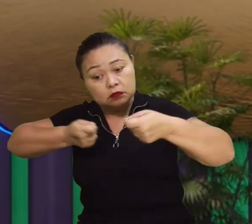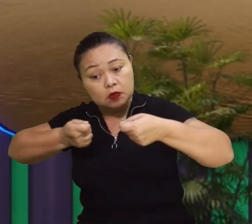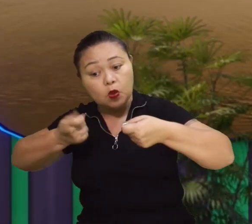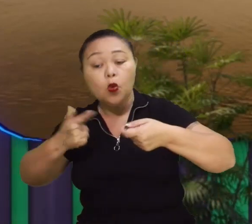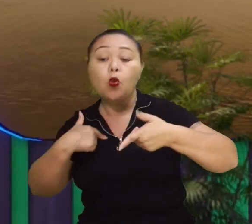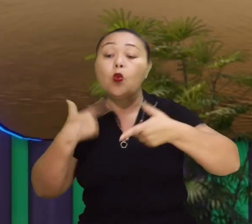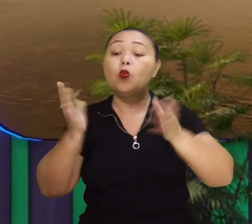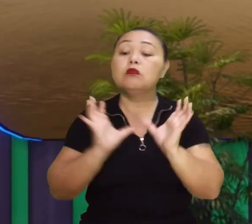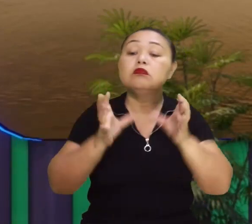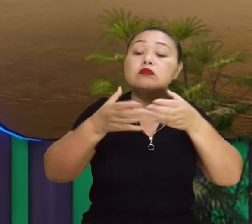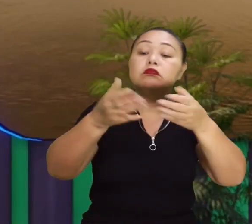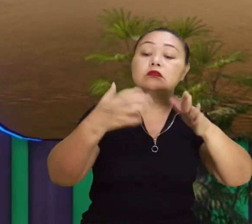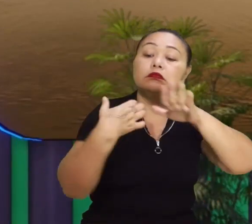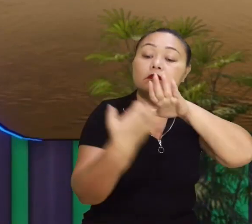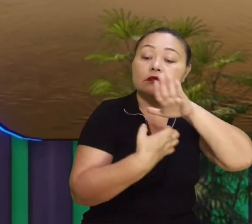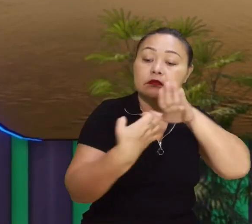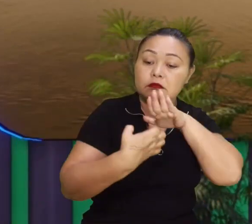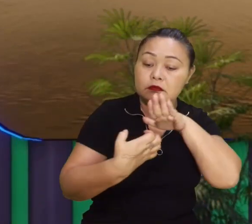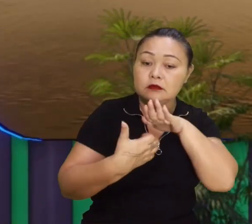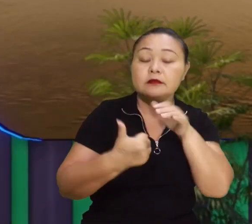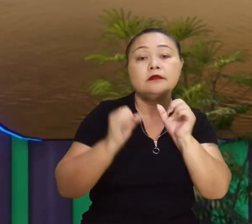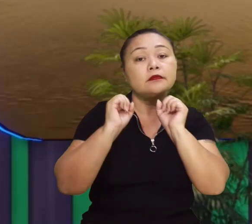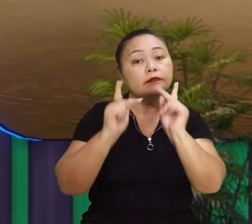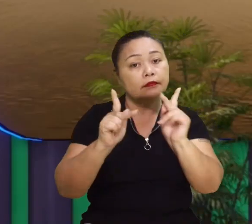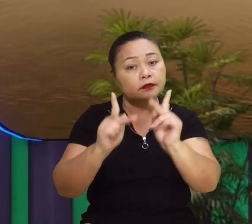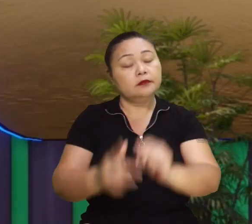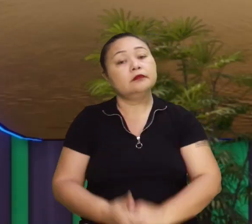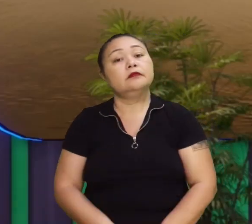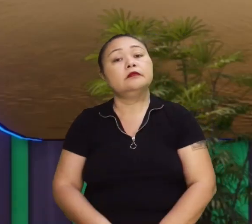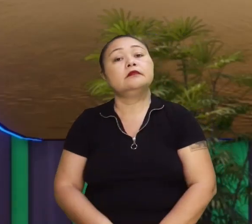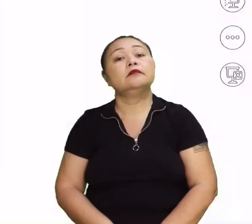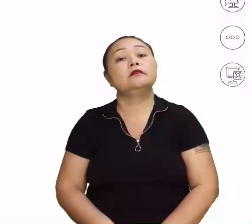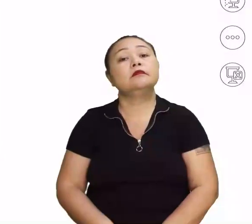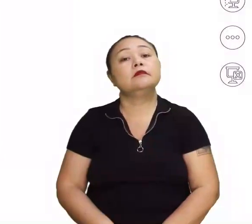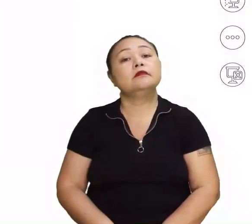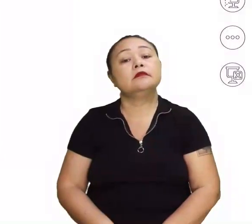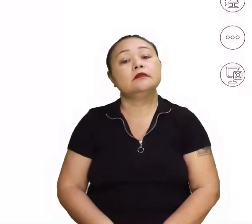de forma empresarial. Ok? Vamos lá no quadro?